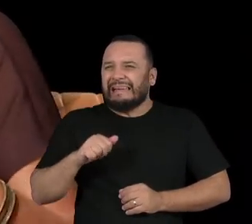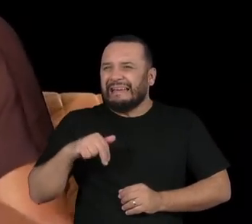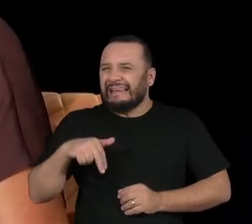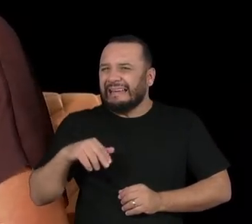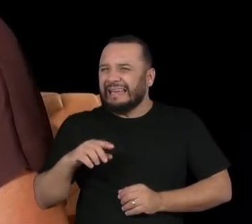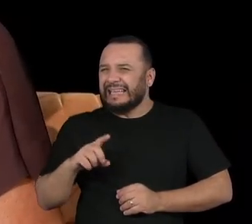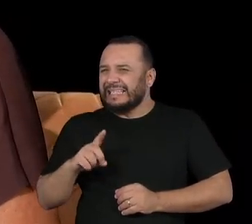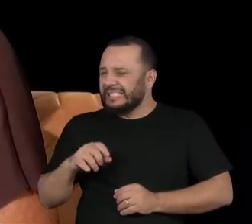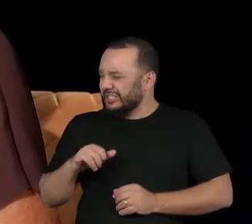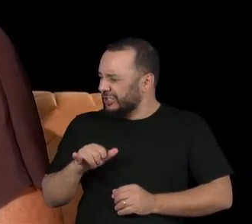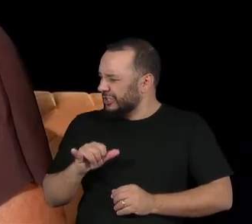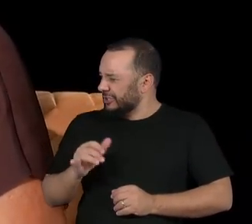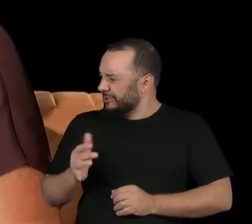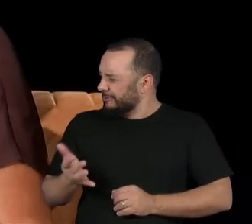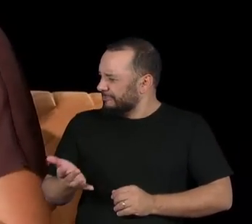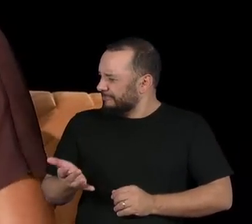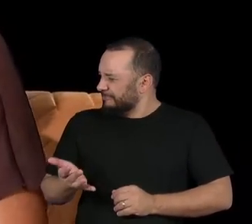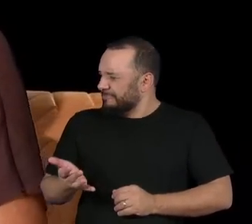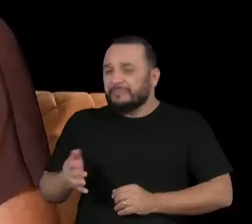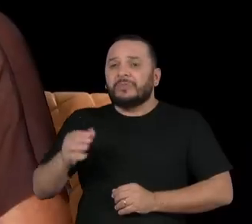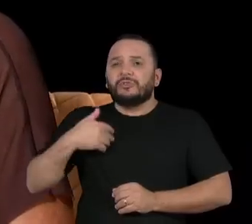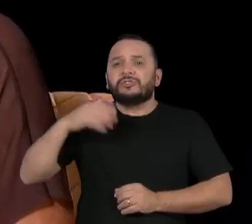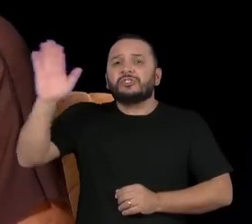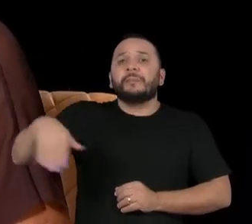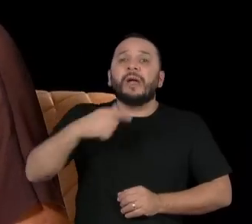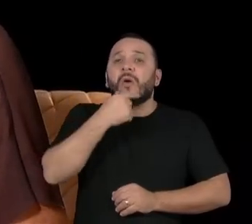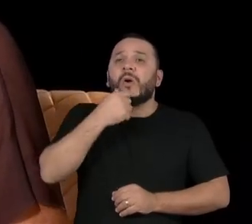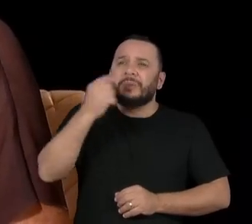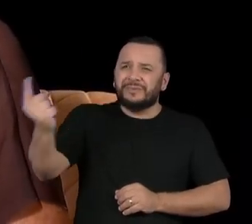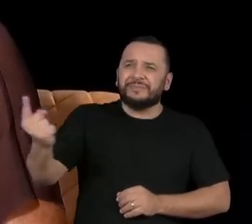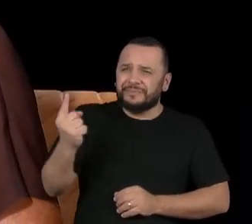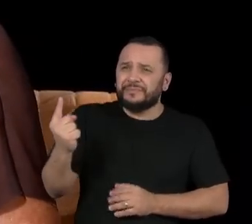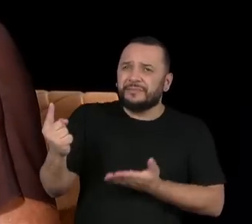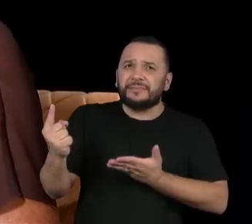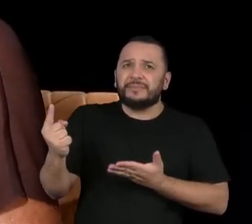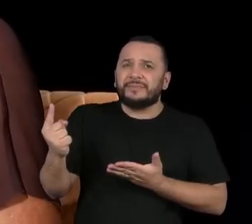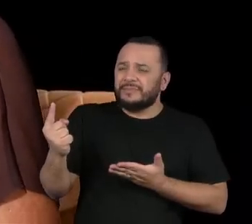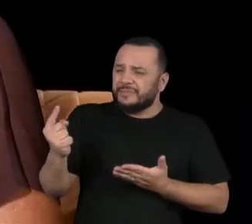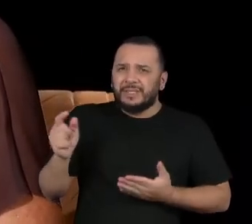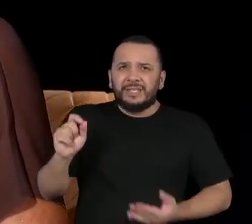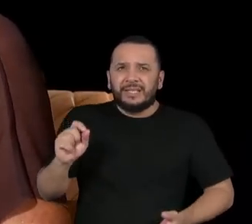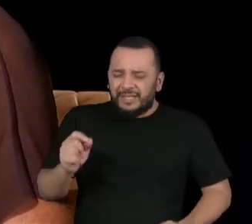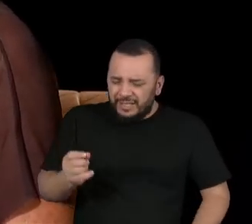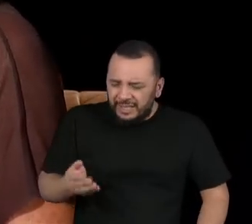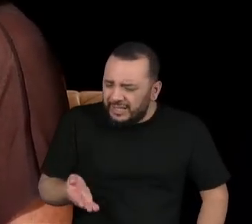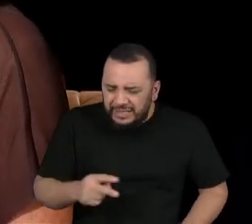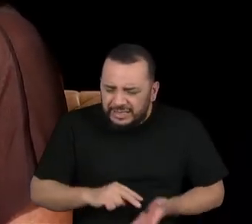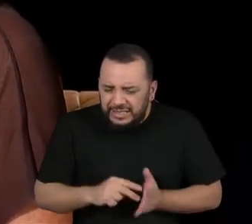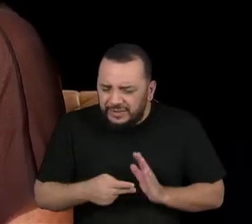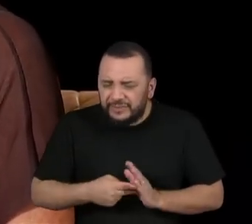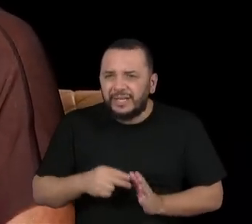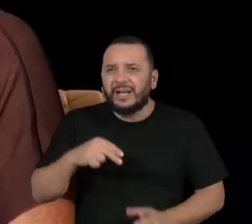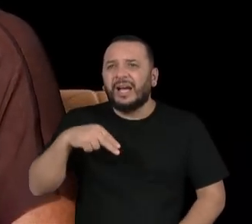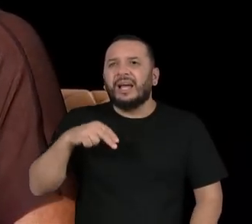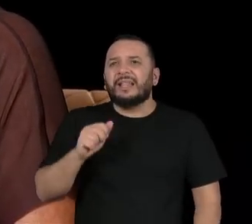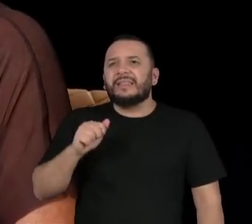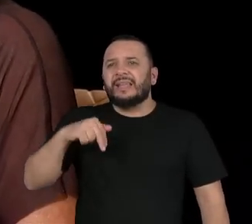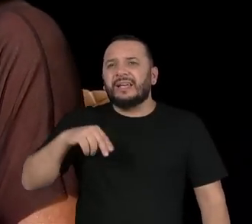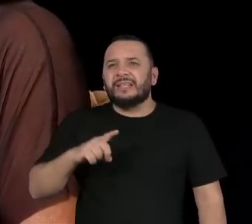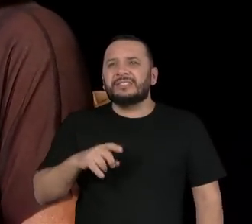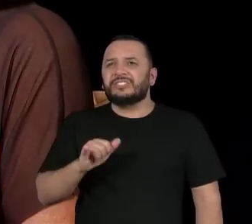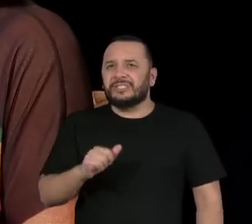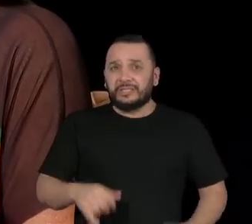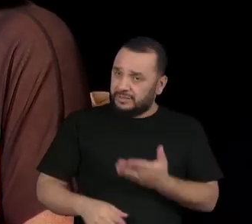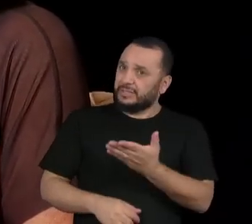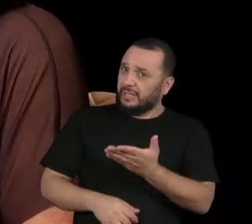ficam sempre lá. Eu falei, ele falava tudo que era língua. Aí eu falei assim, o que quer dizer isso aqui, Nandi? Ele falou,